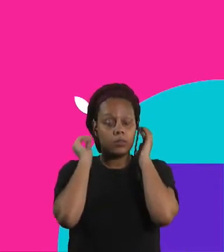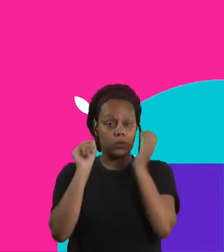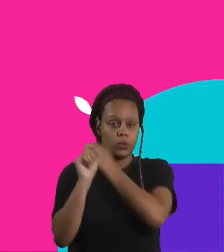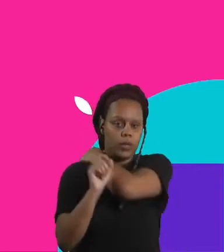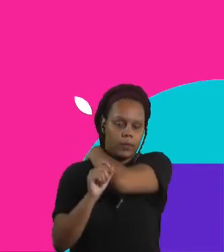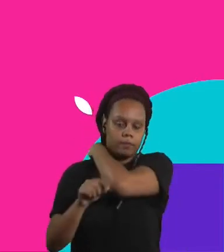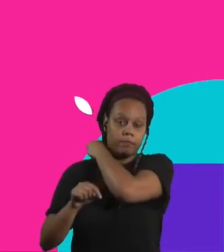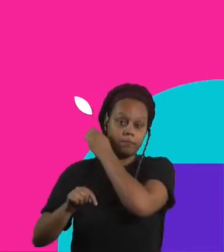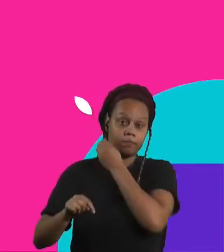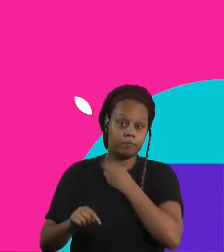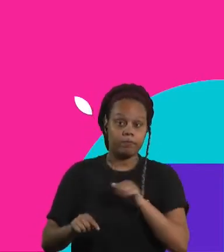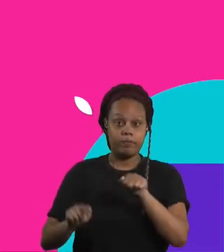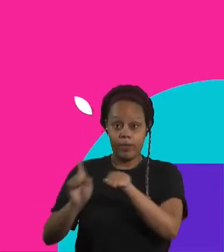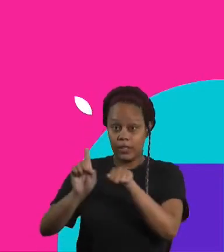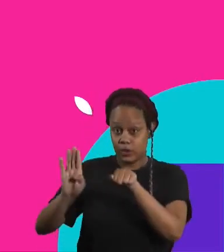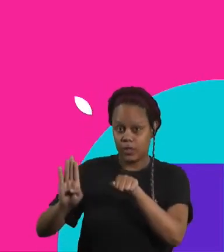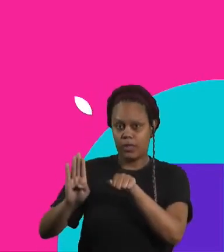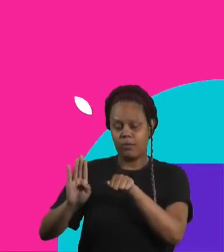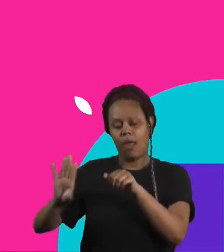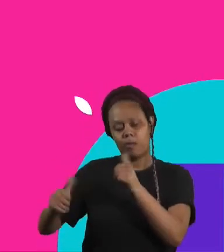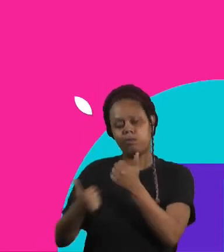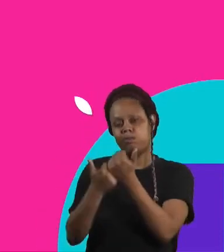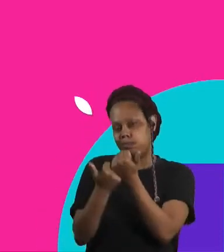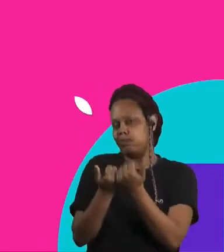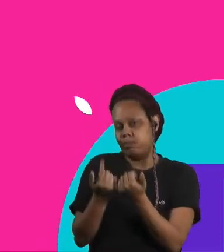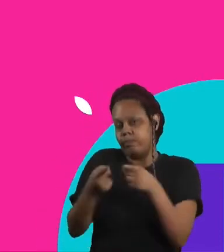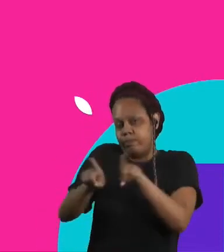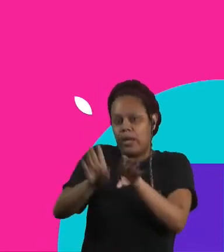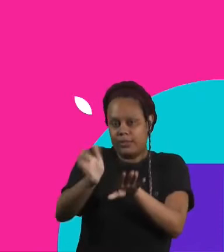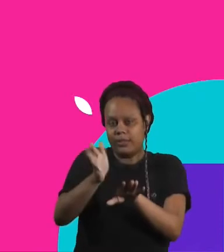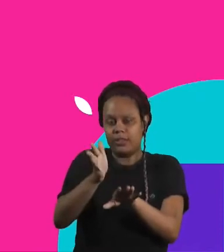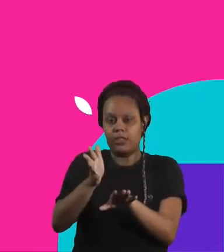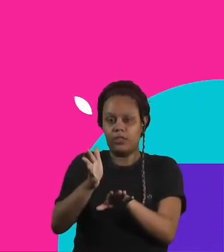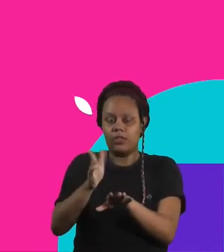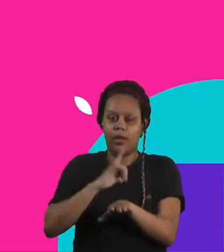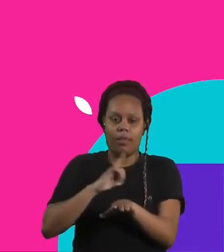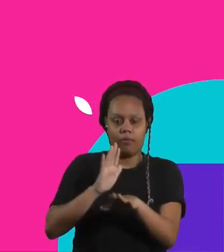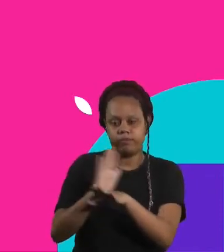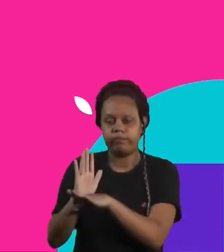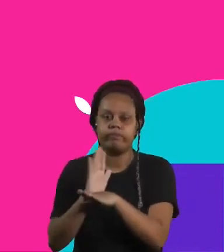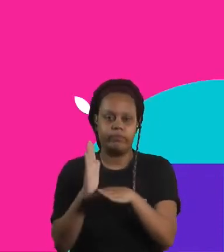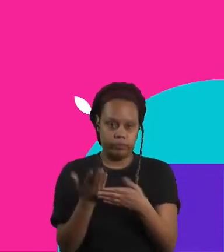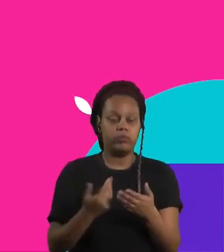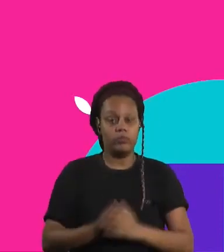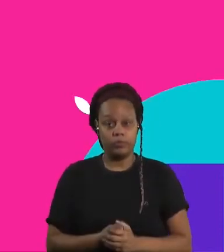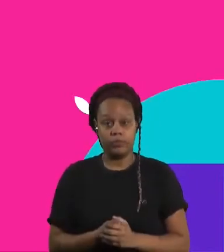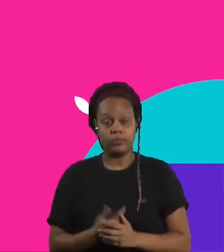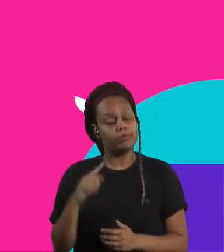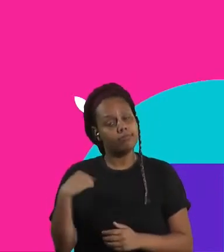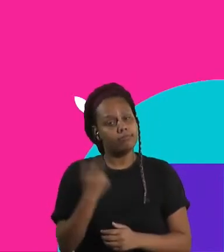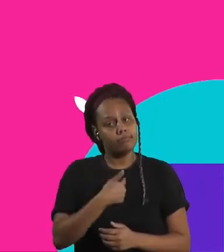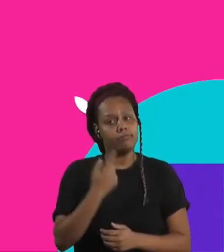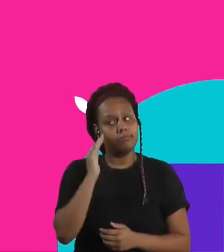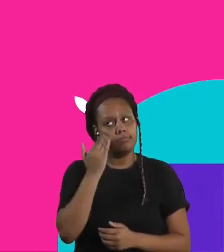nosso parceiro aí durante todo esse tempo, o Thiago, a Carol, enfim, a gente teve aí a ajuda de muita gente, e a gente começou a entender,